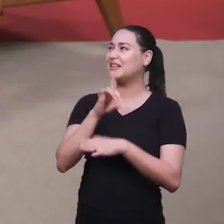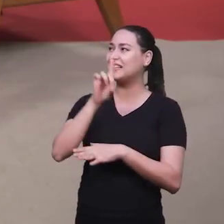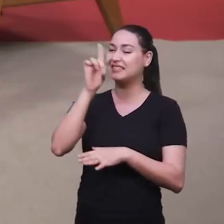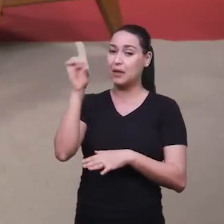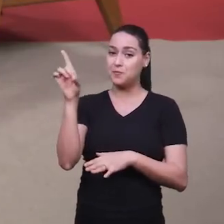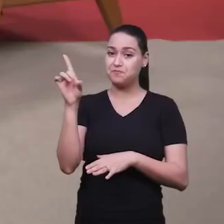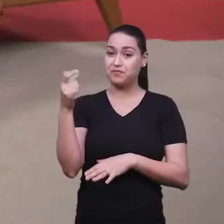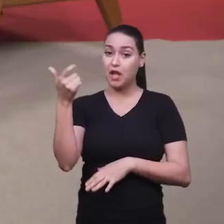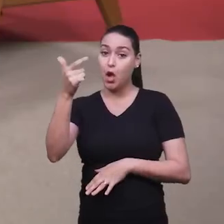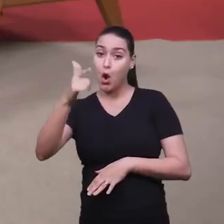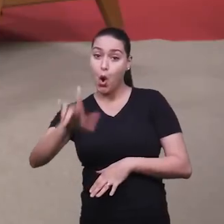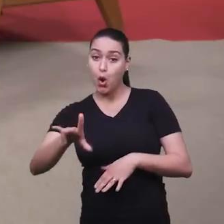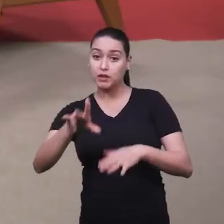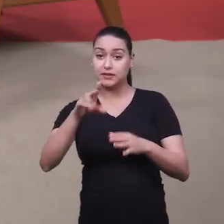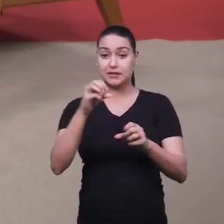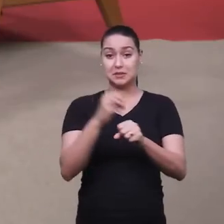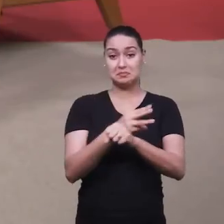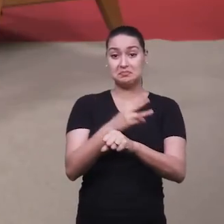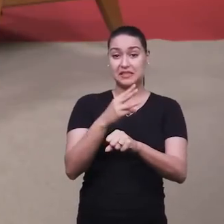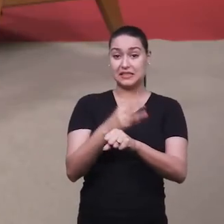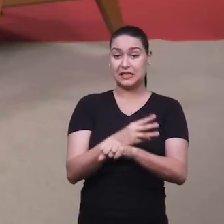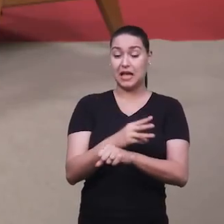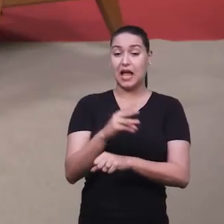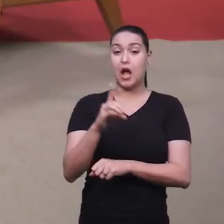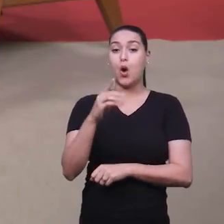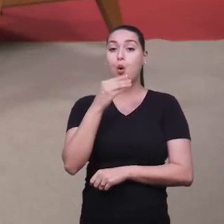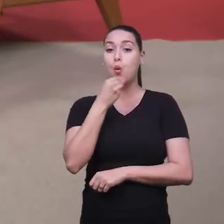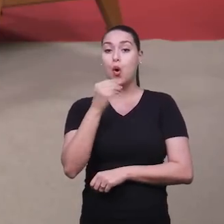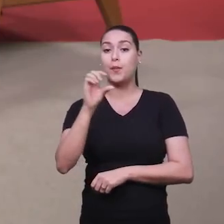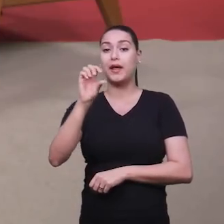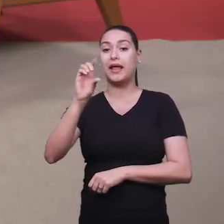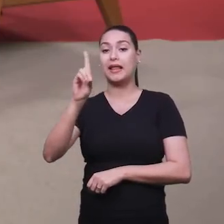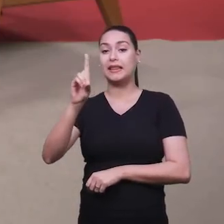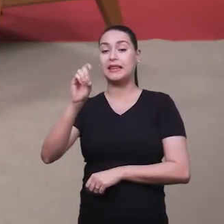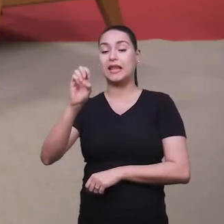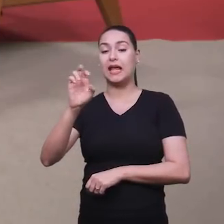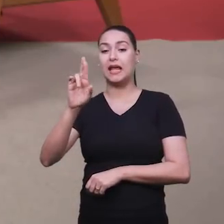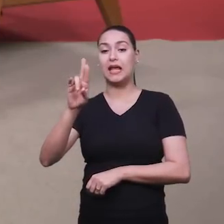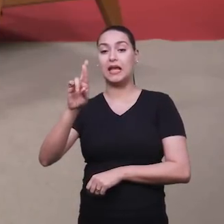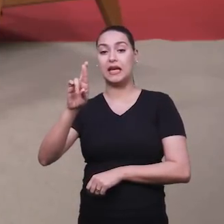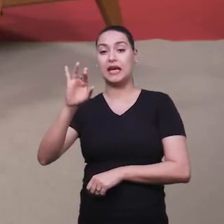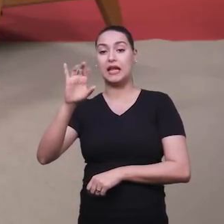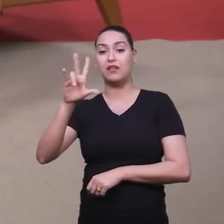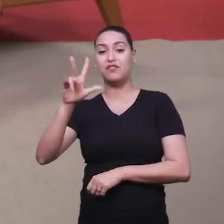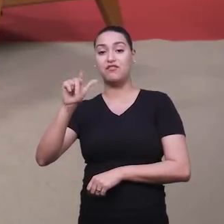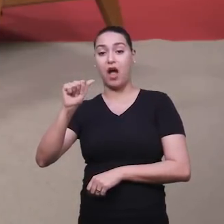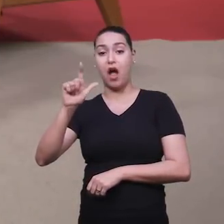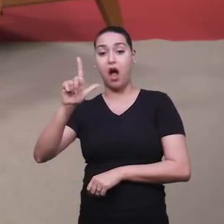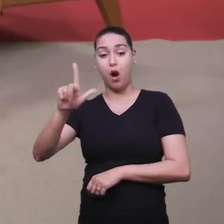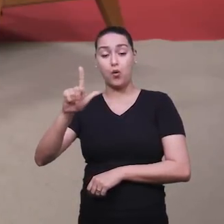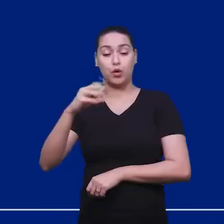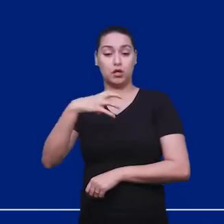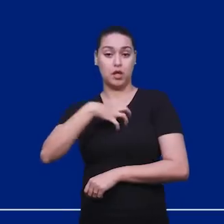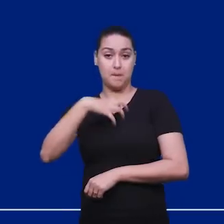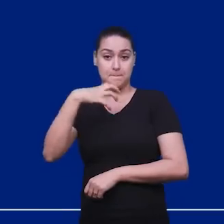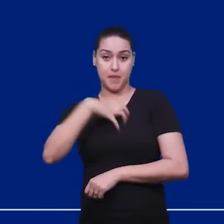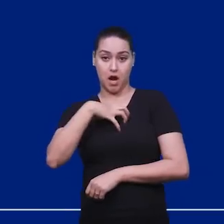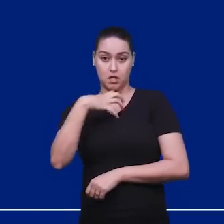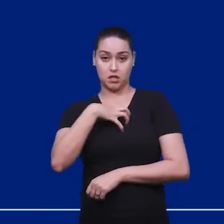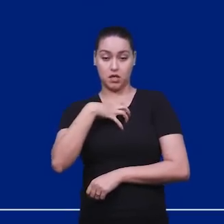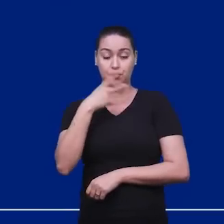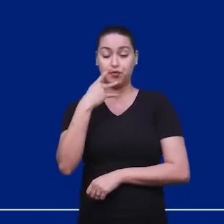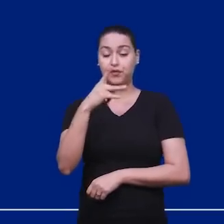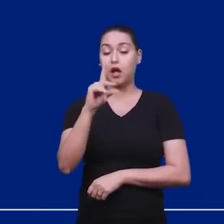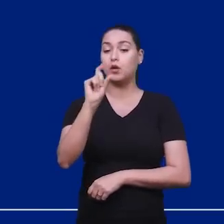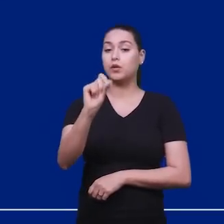vamos ler uma outra mensagem que foi enviada agora por Denival César, de Salvador, Bahia. E Denival diz o seguinte, o